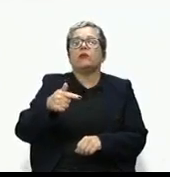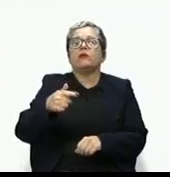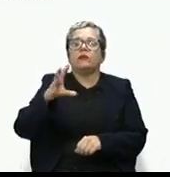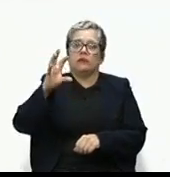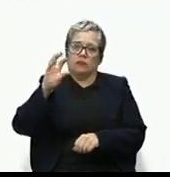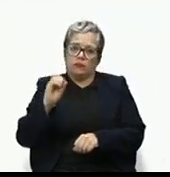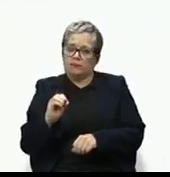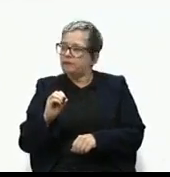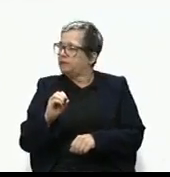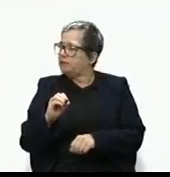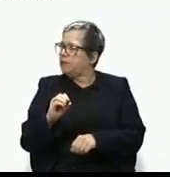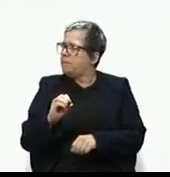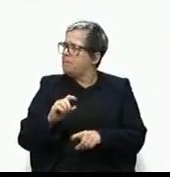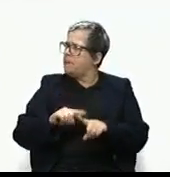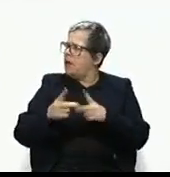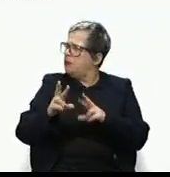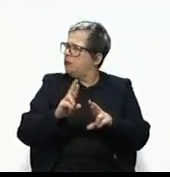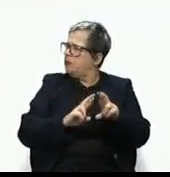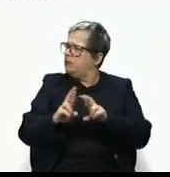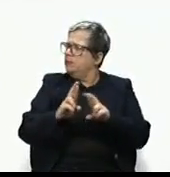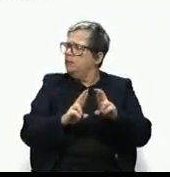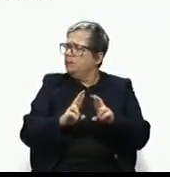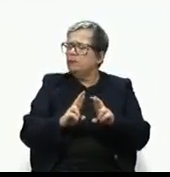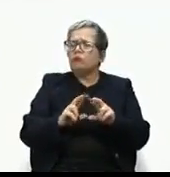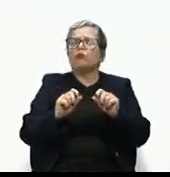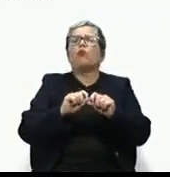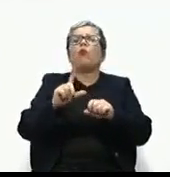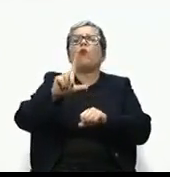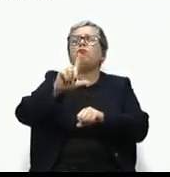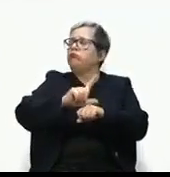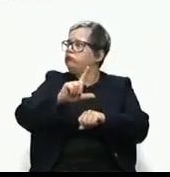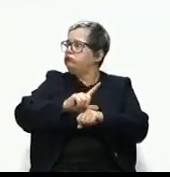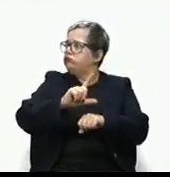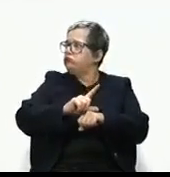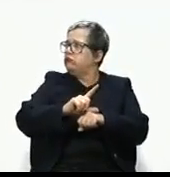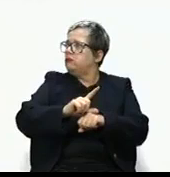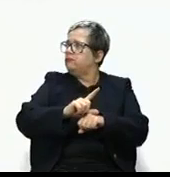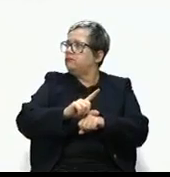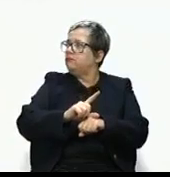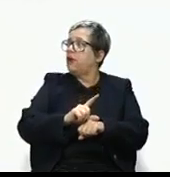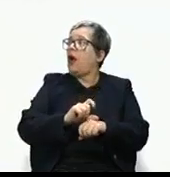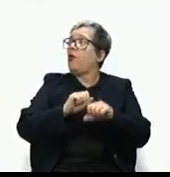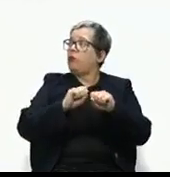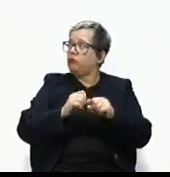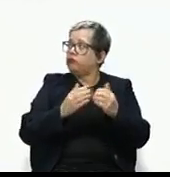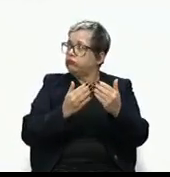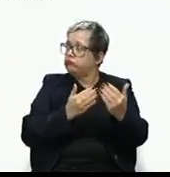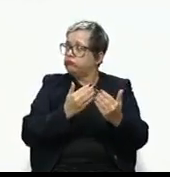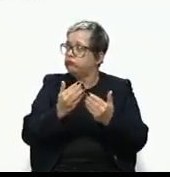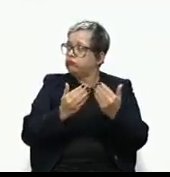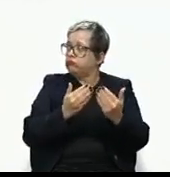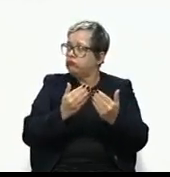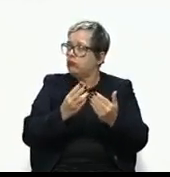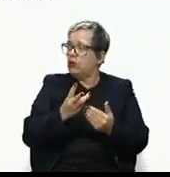3.070. Mas ele está relacionado a qual loja? Nós podemos analisar, então, que